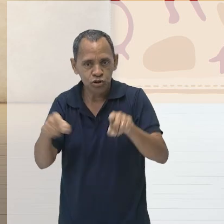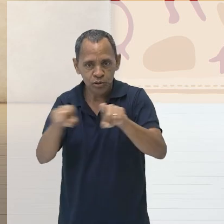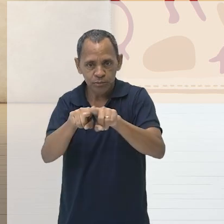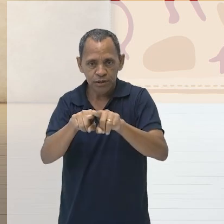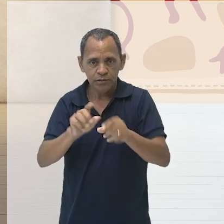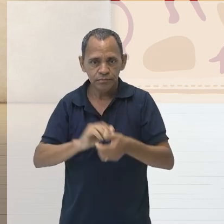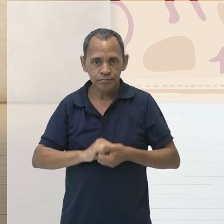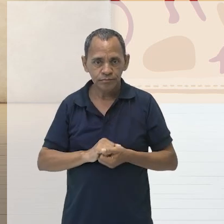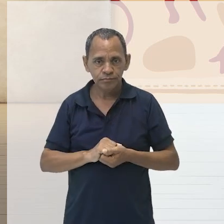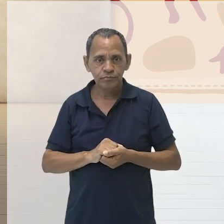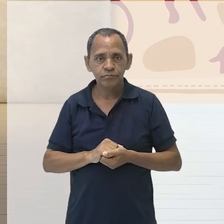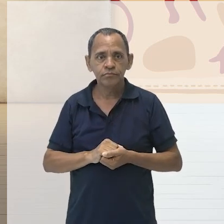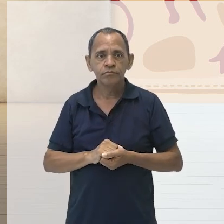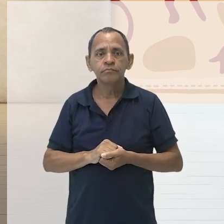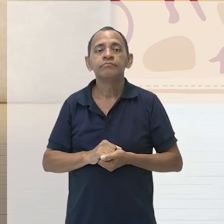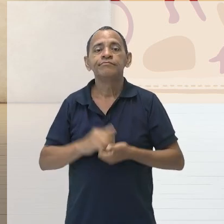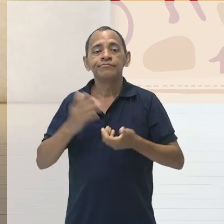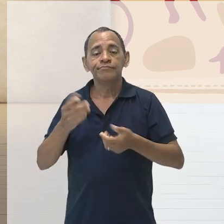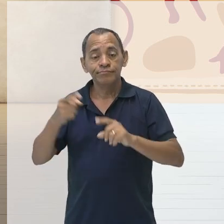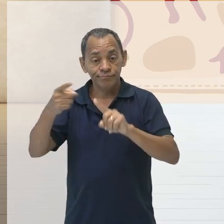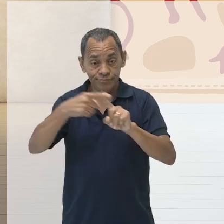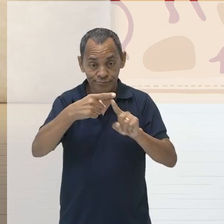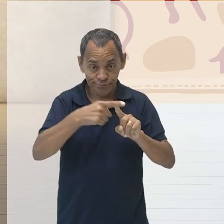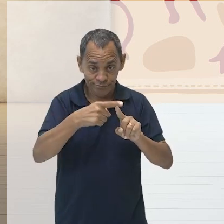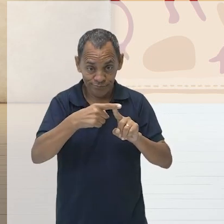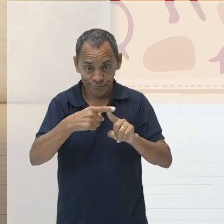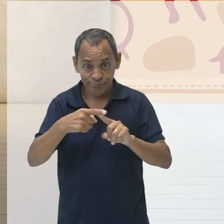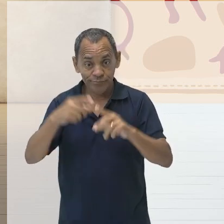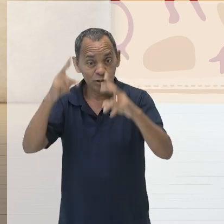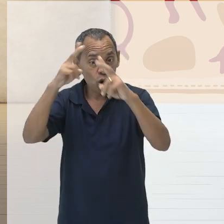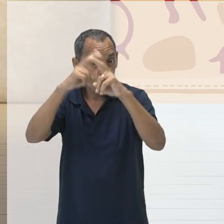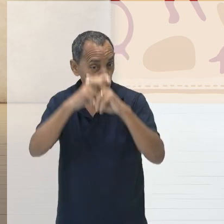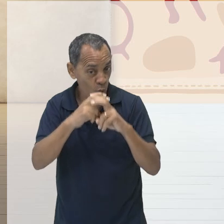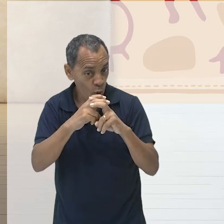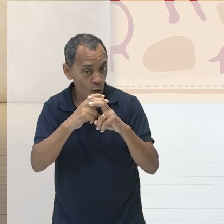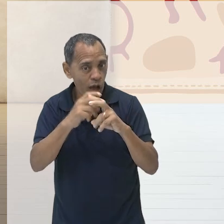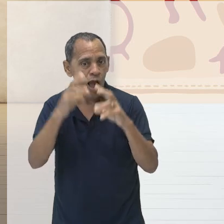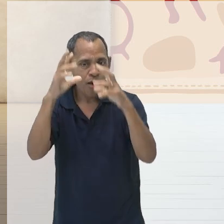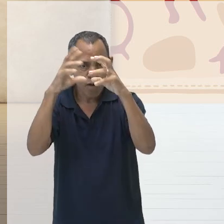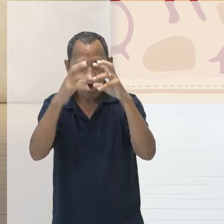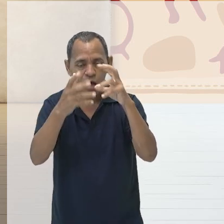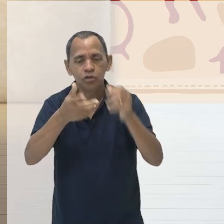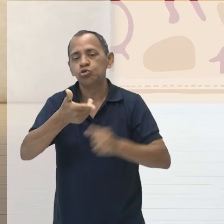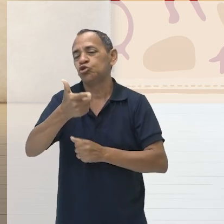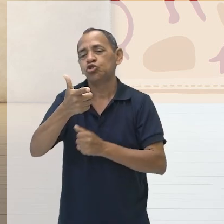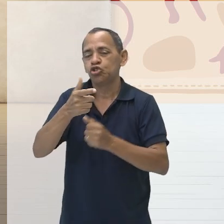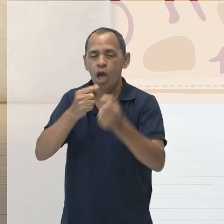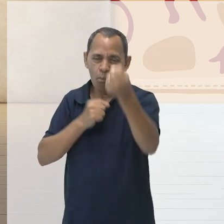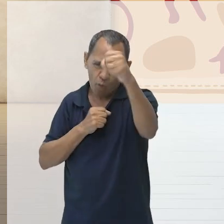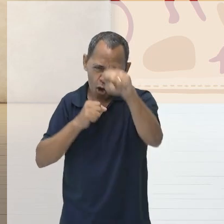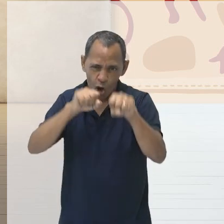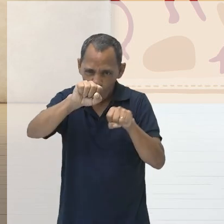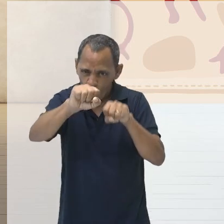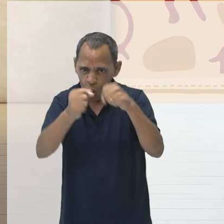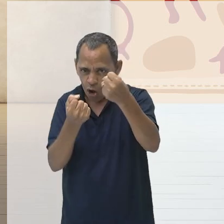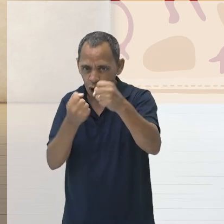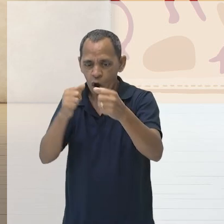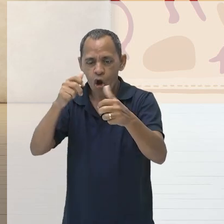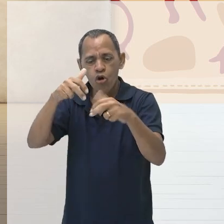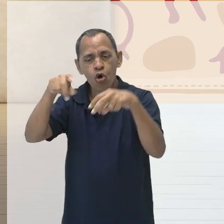nesse estilo de luta lá da Grécia Antiga, não existia questão de socos e chutes, e sim